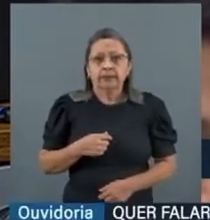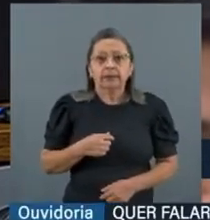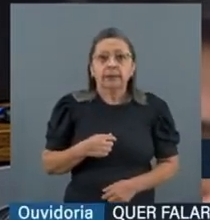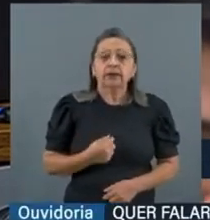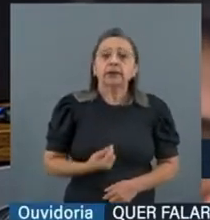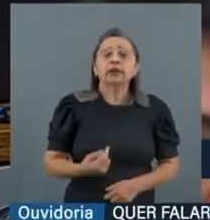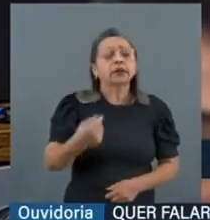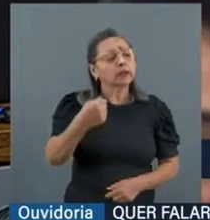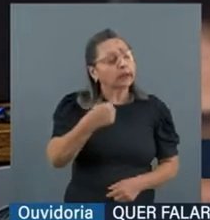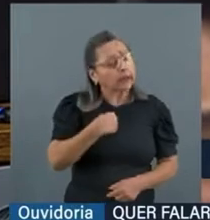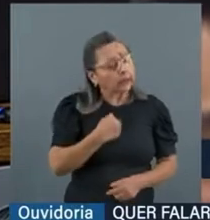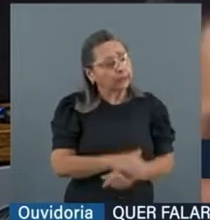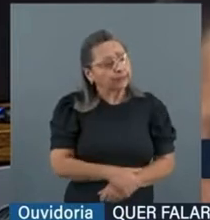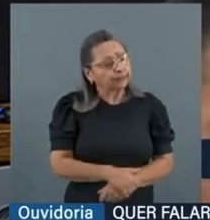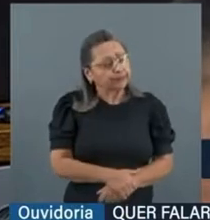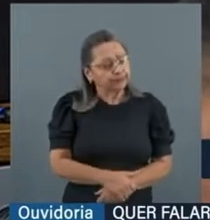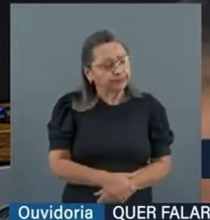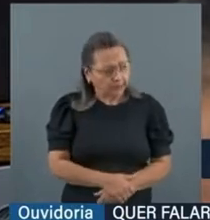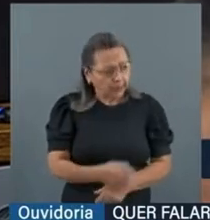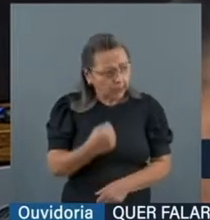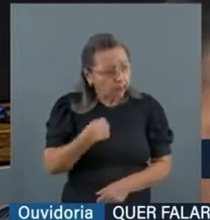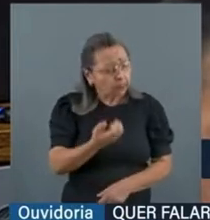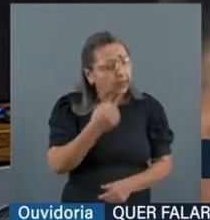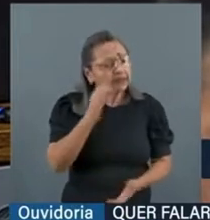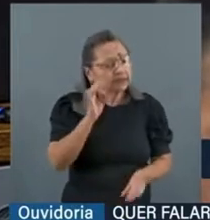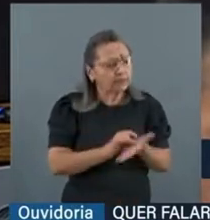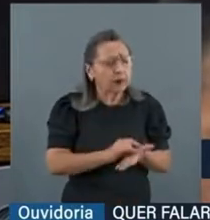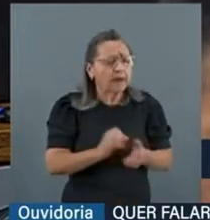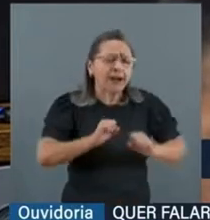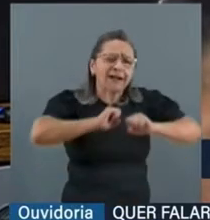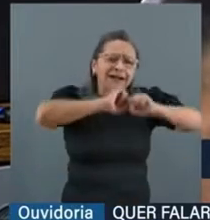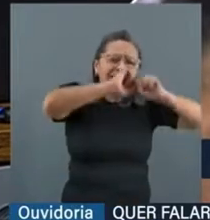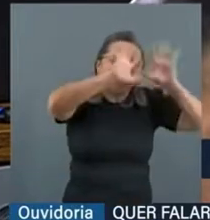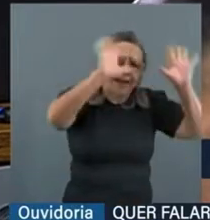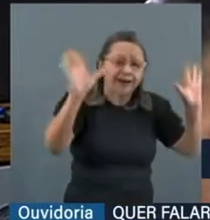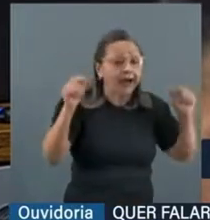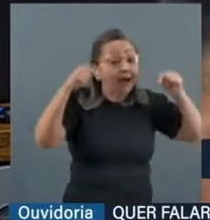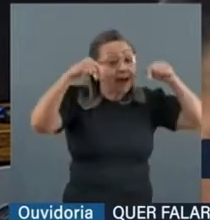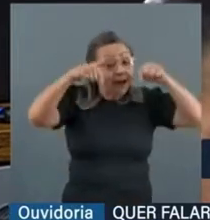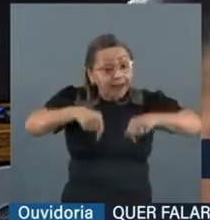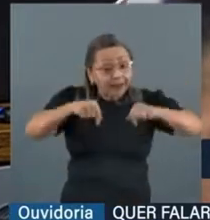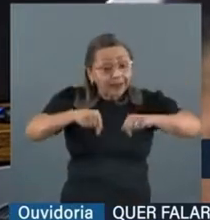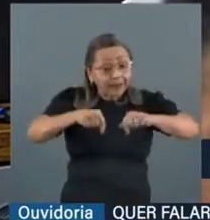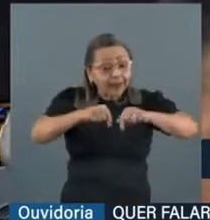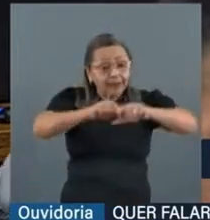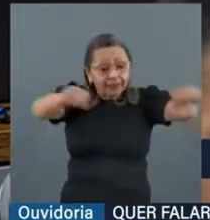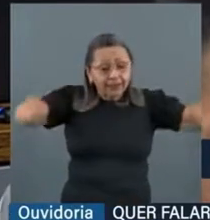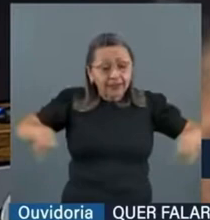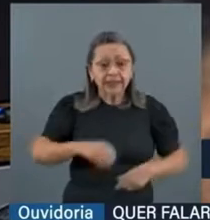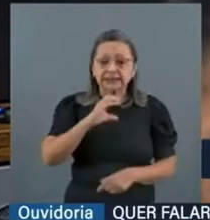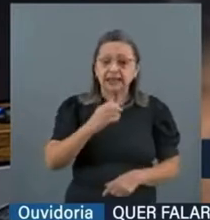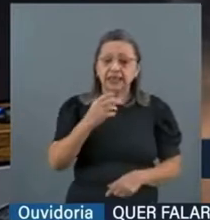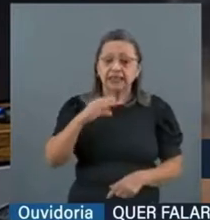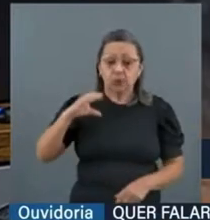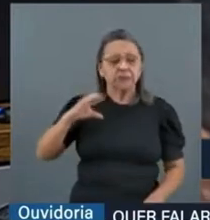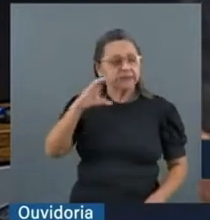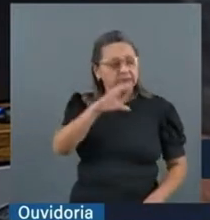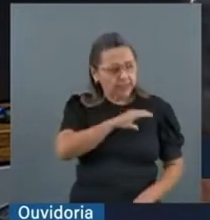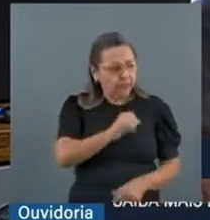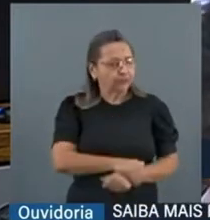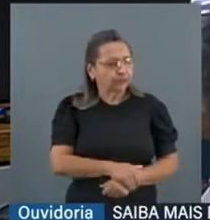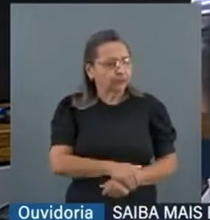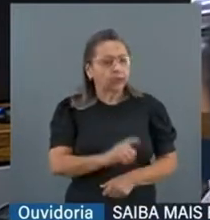eu queria ele fazer aqui de forma muito clara aqui nessa cpmia nós temos